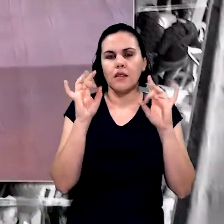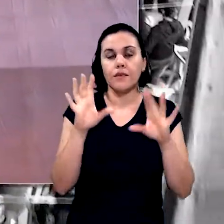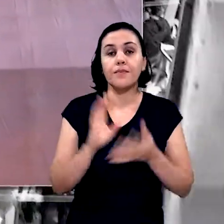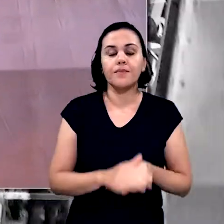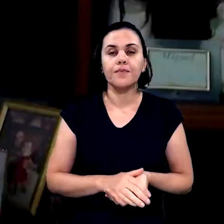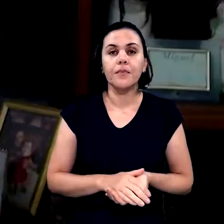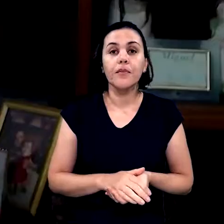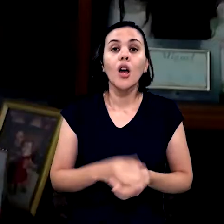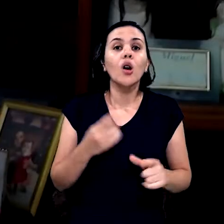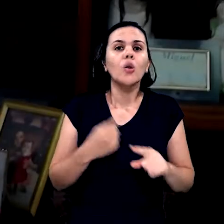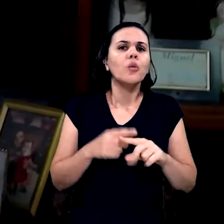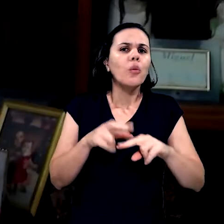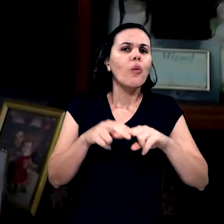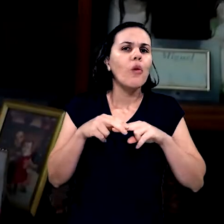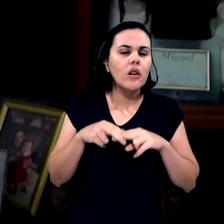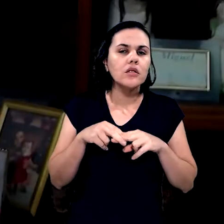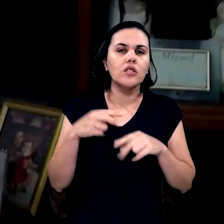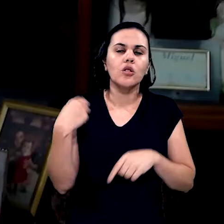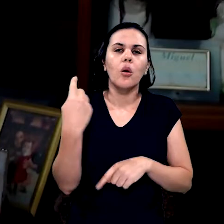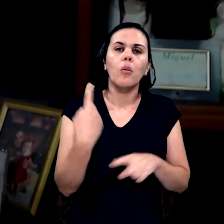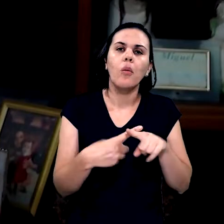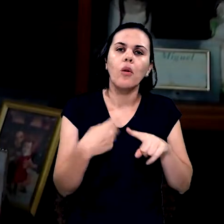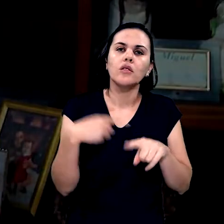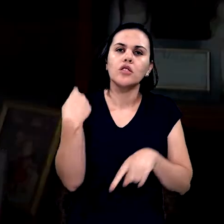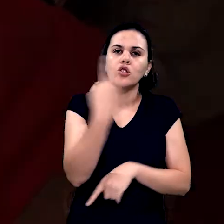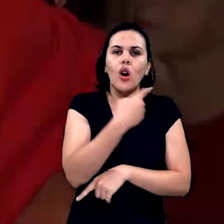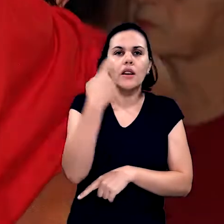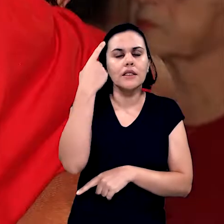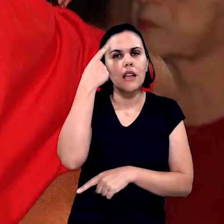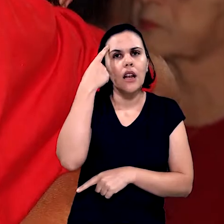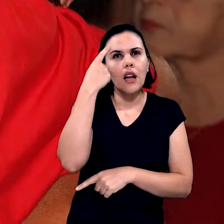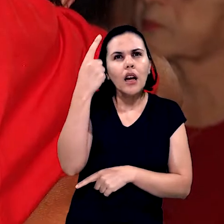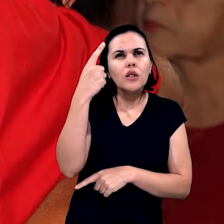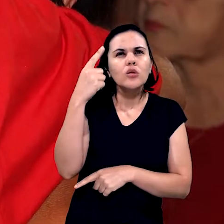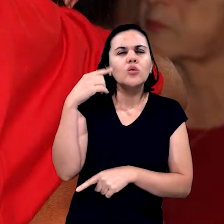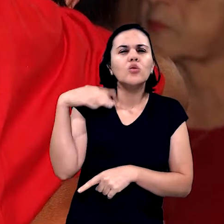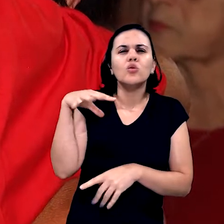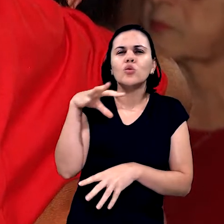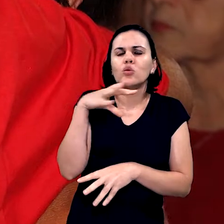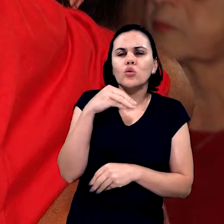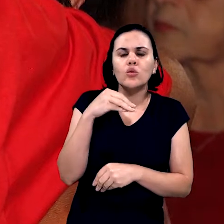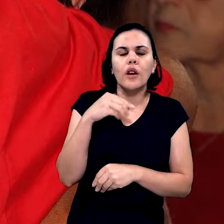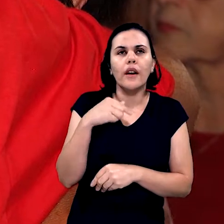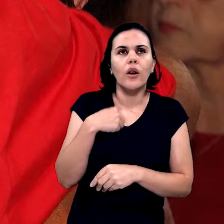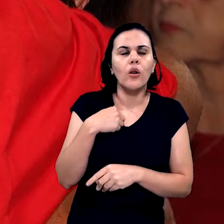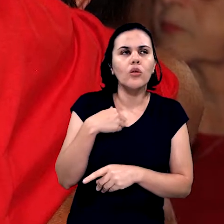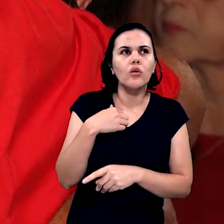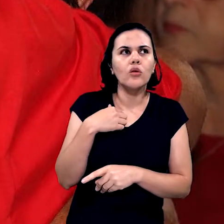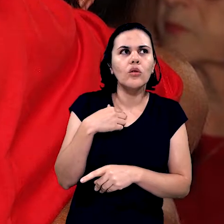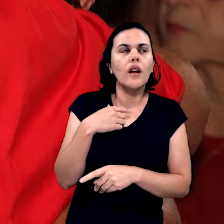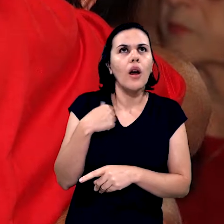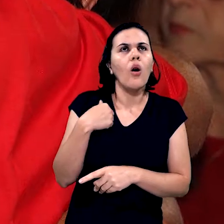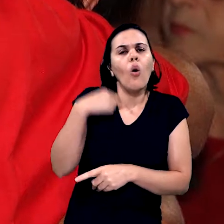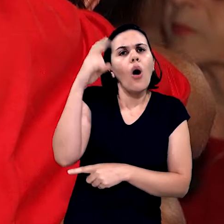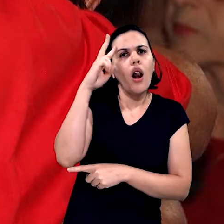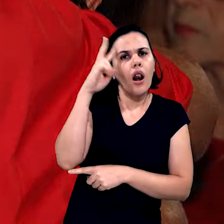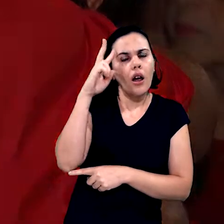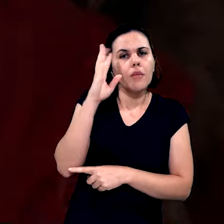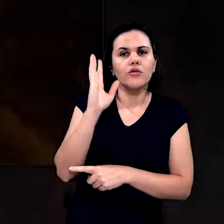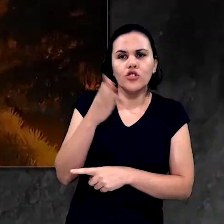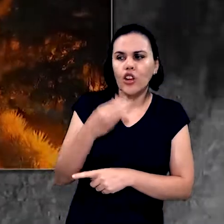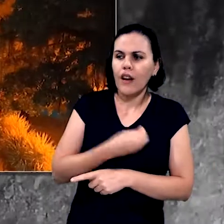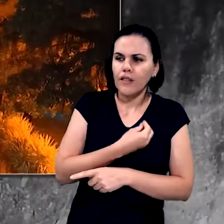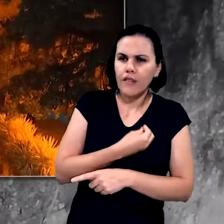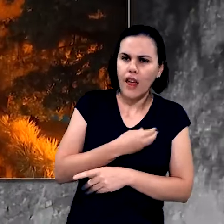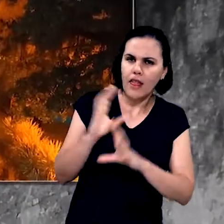maravilhosa que tem aí. Justamente por causa disso, né? Porque a gente lembra de tudo que a gente já... Eu me lembro